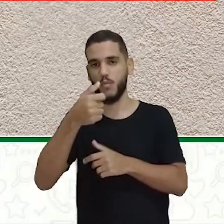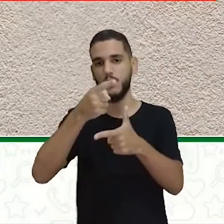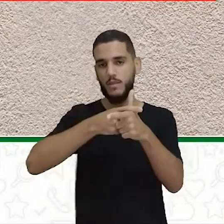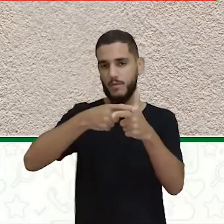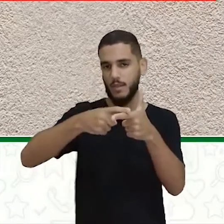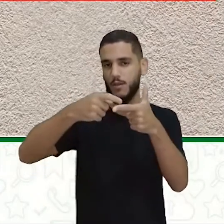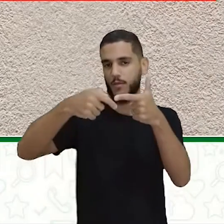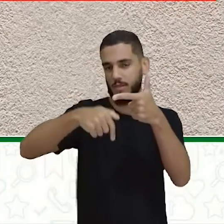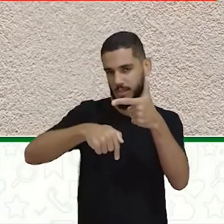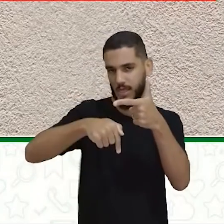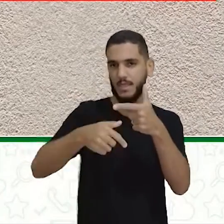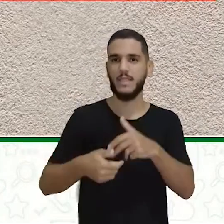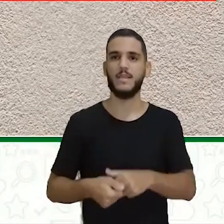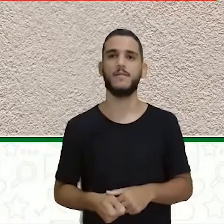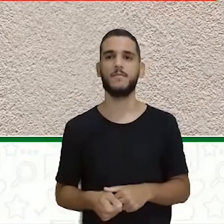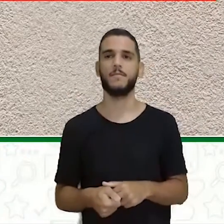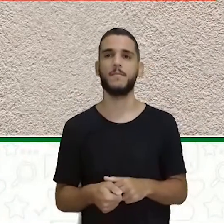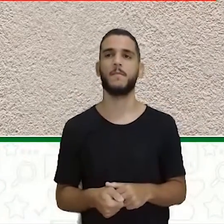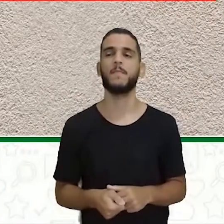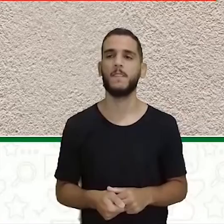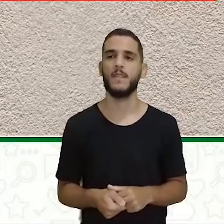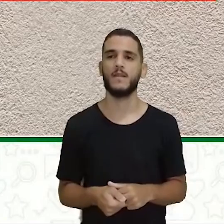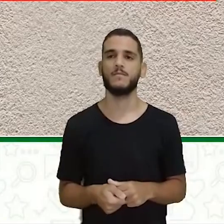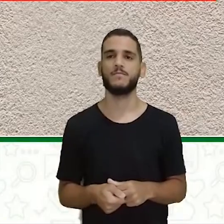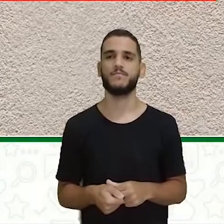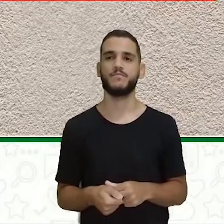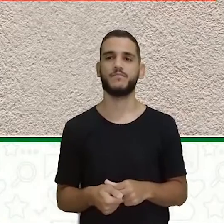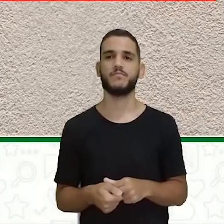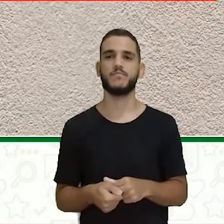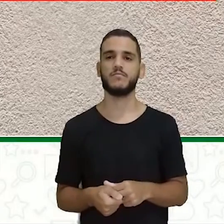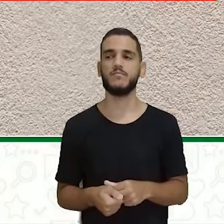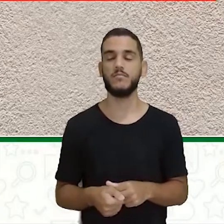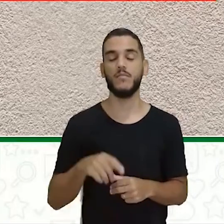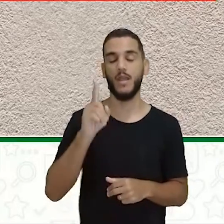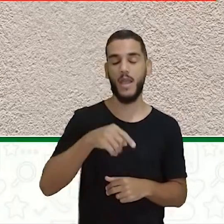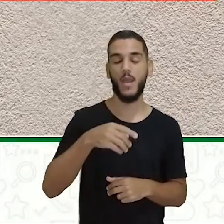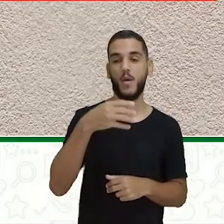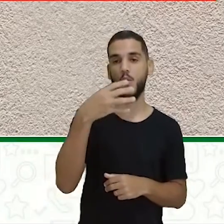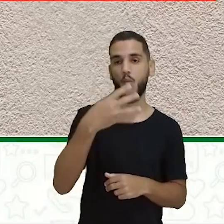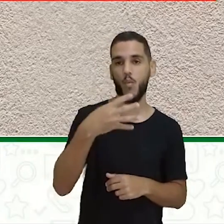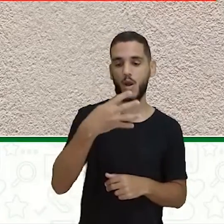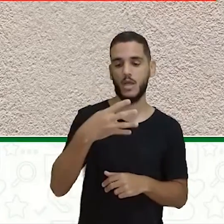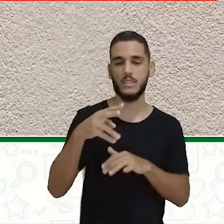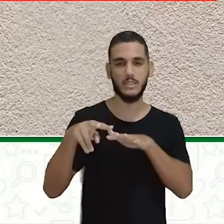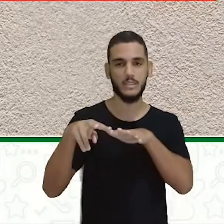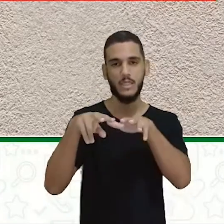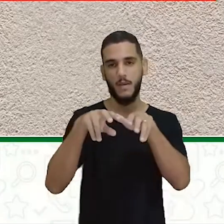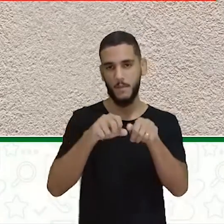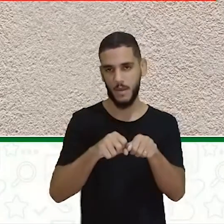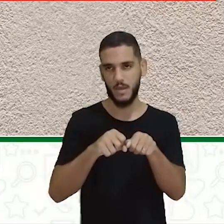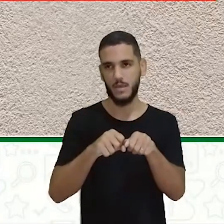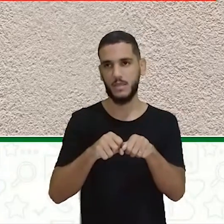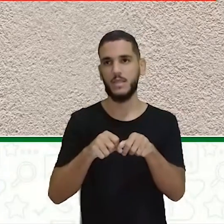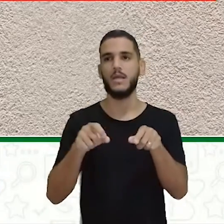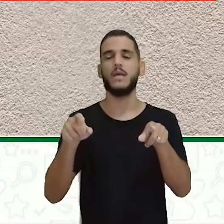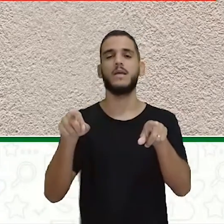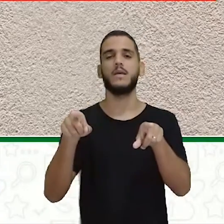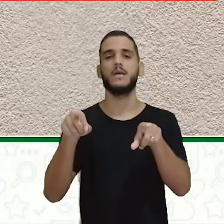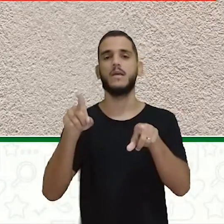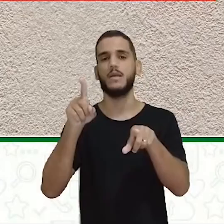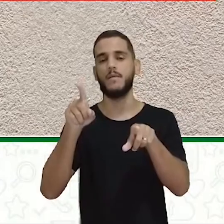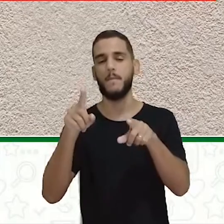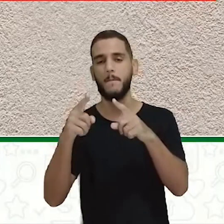não é isso? Uma semana tem 7 dias? Então, são 4 semanas e restam 3 dias, porque foi o resto